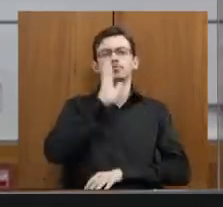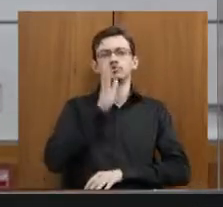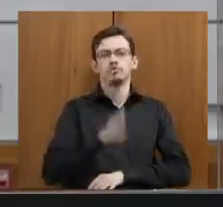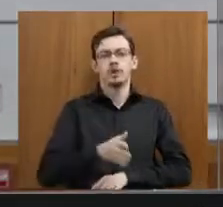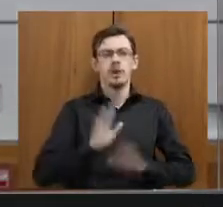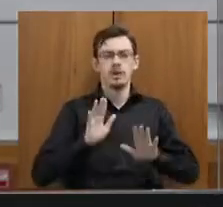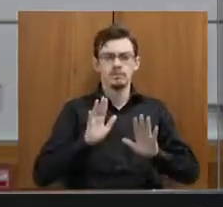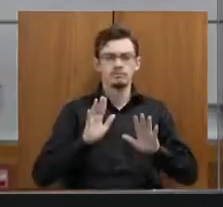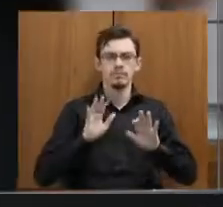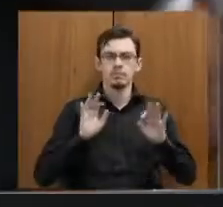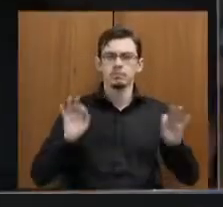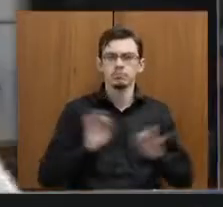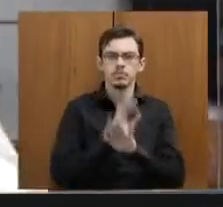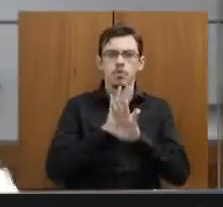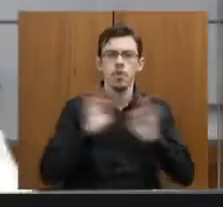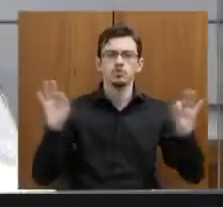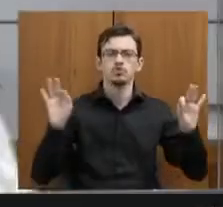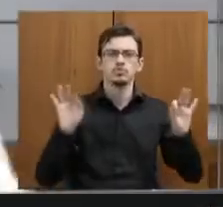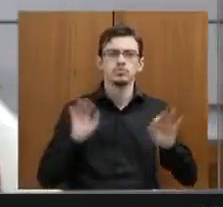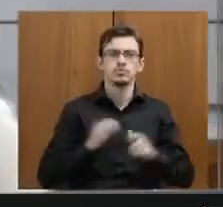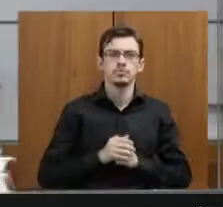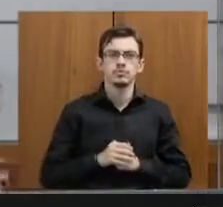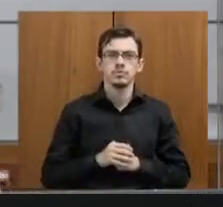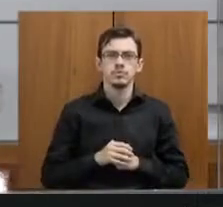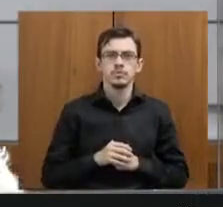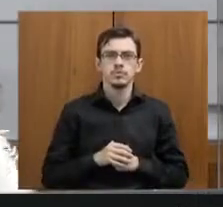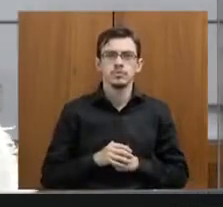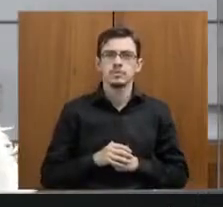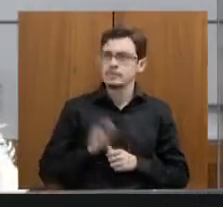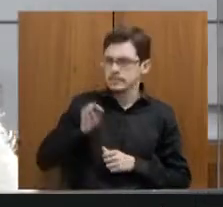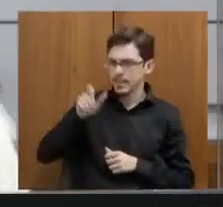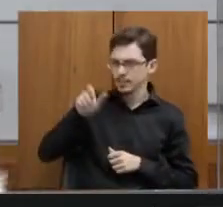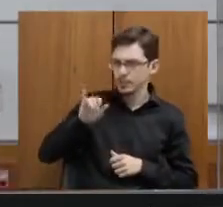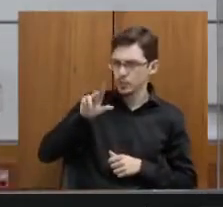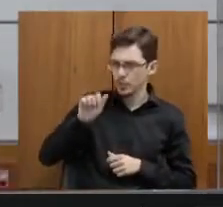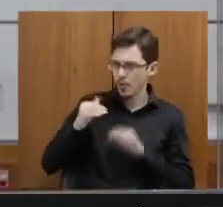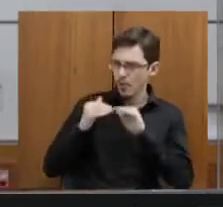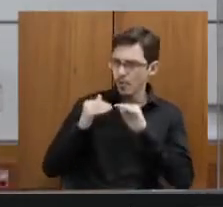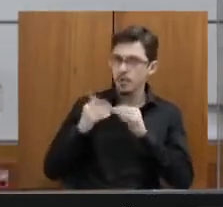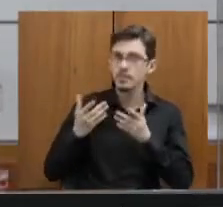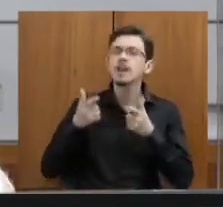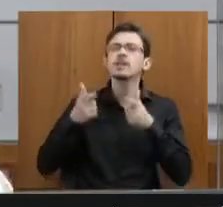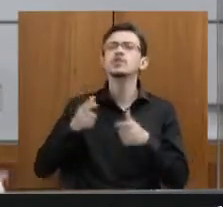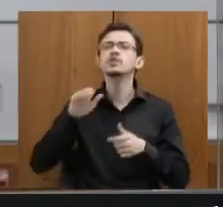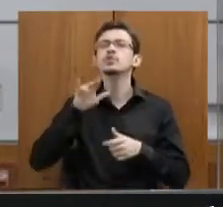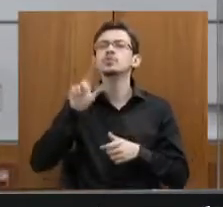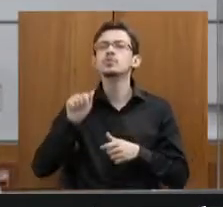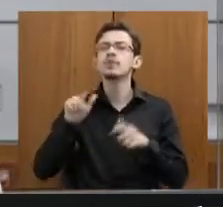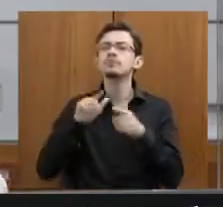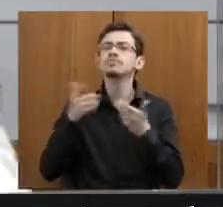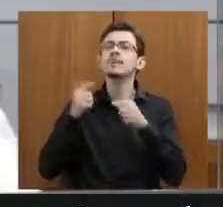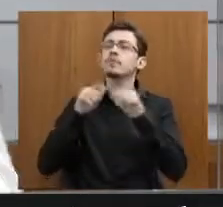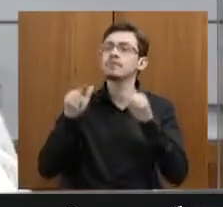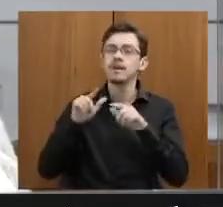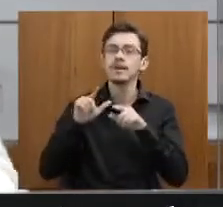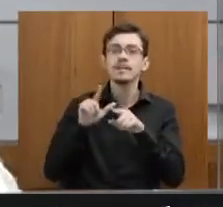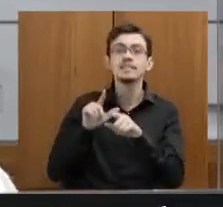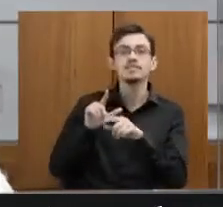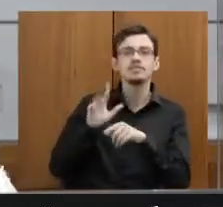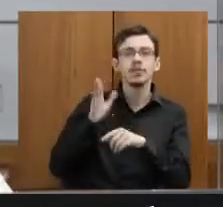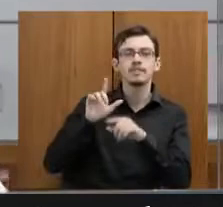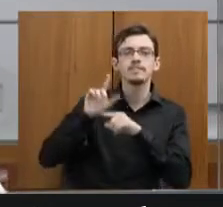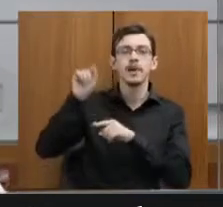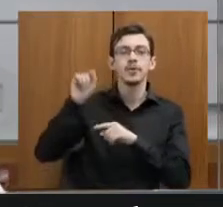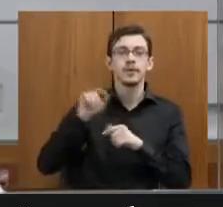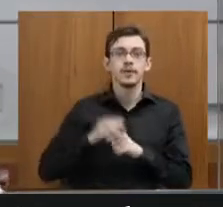feito muito bem acolhedor muito bem feito não é não Júlia ela não tá bem cheio de Júlia saiu podia ver a Júlia para gente tava um tá